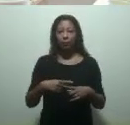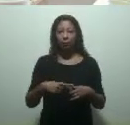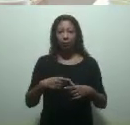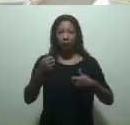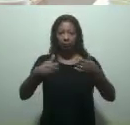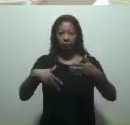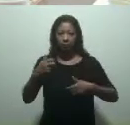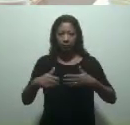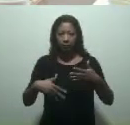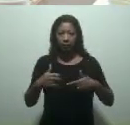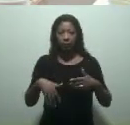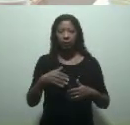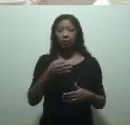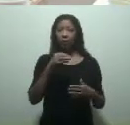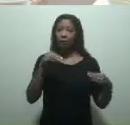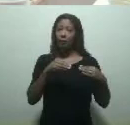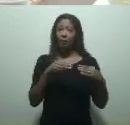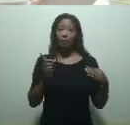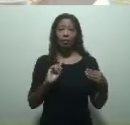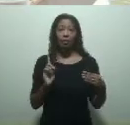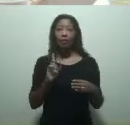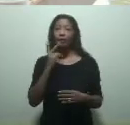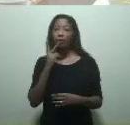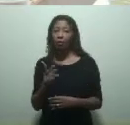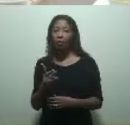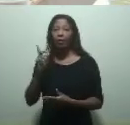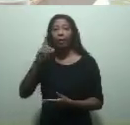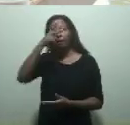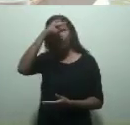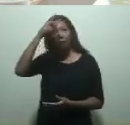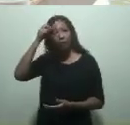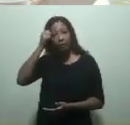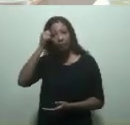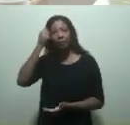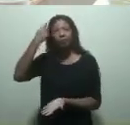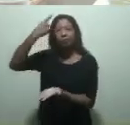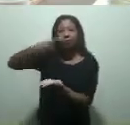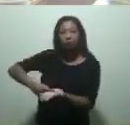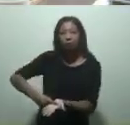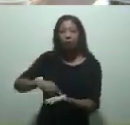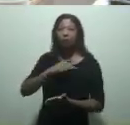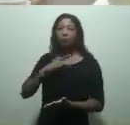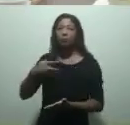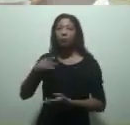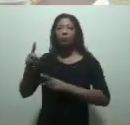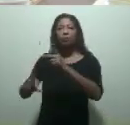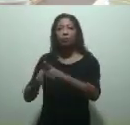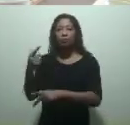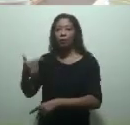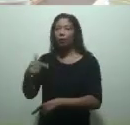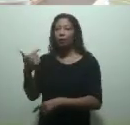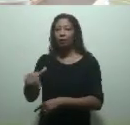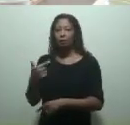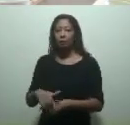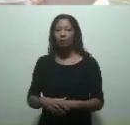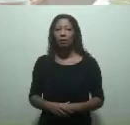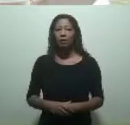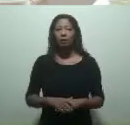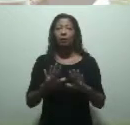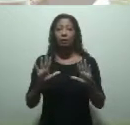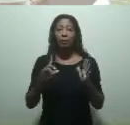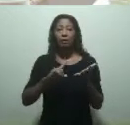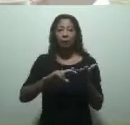discordou quando se diz que a Prefeitura Municipal de Parnamirim não tem compromisso com a saúde dos munícipes. Para tanto, enumerou